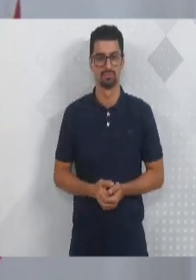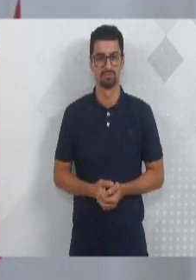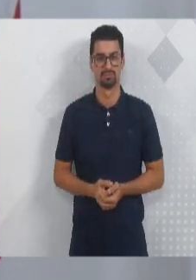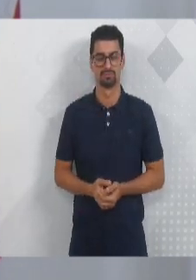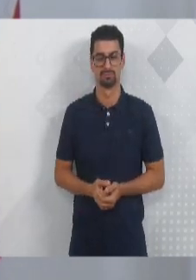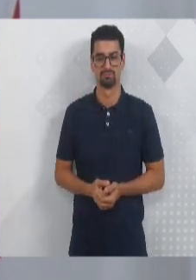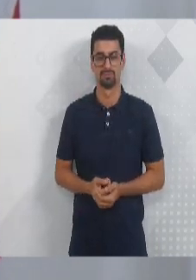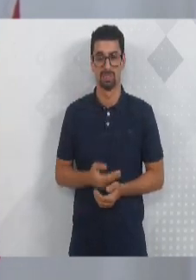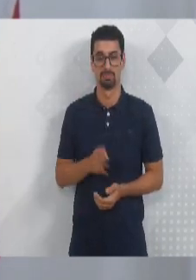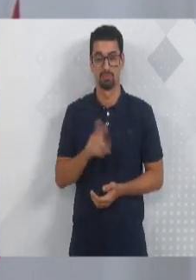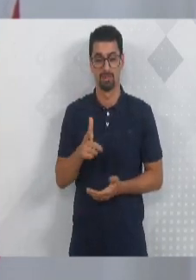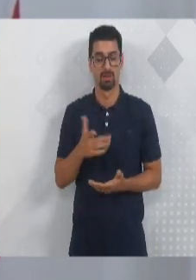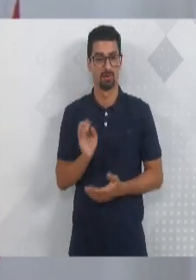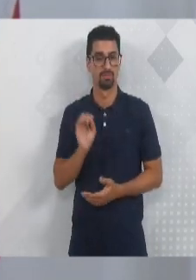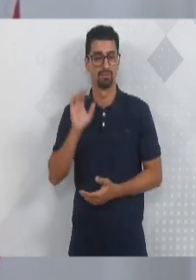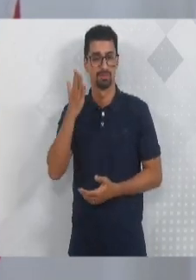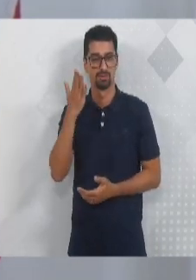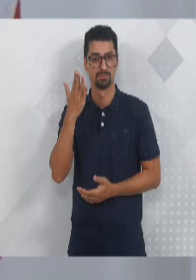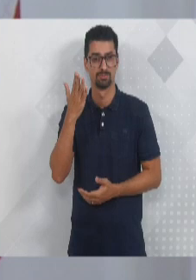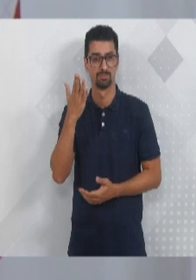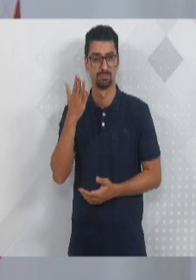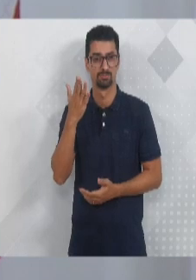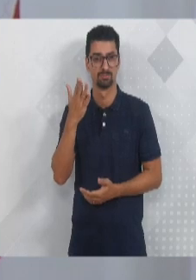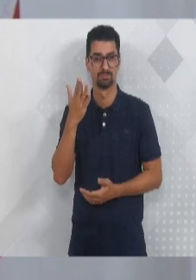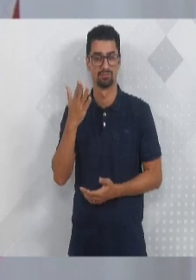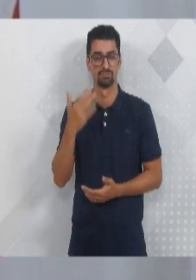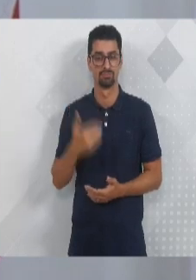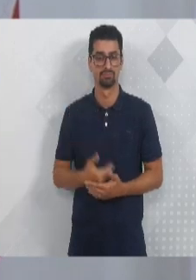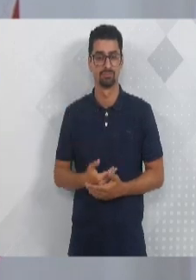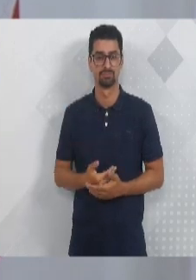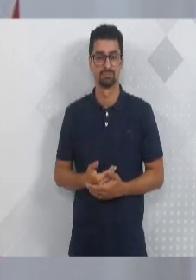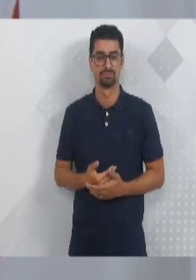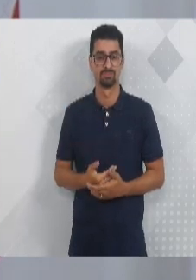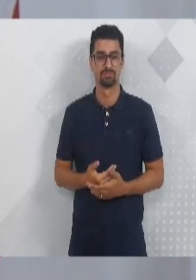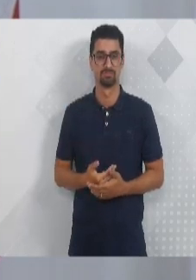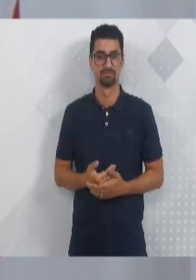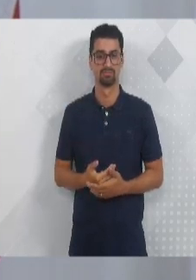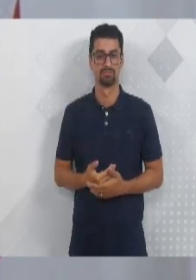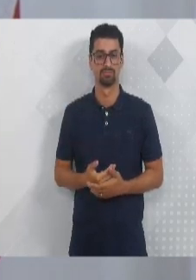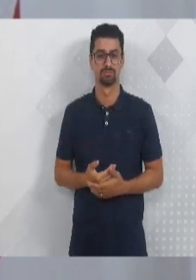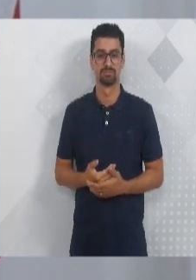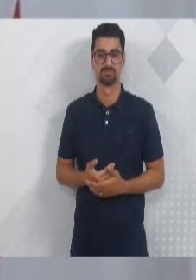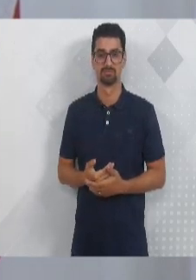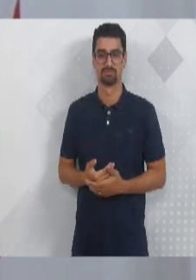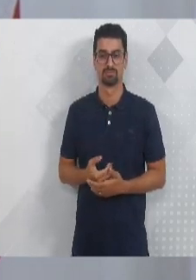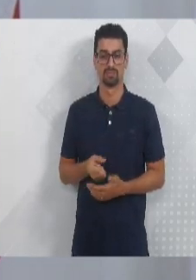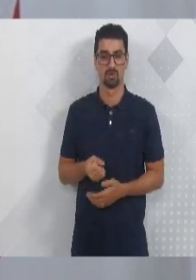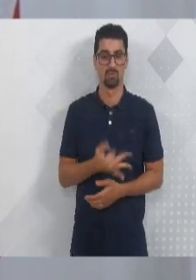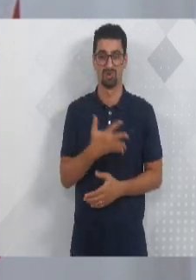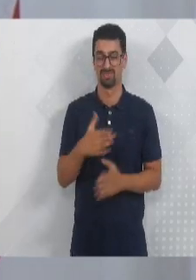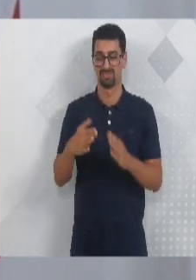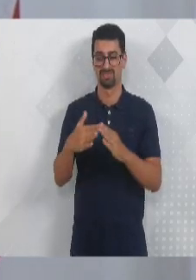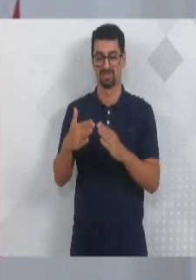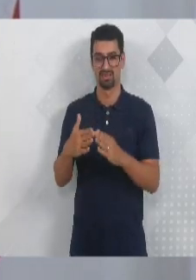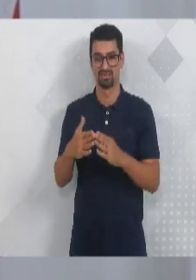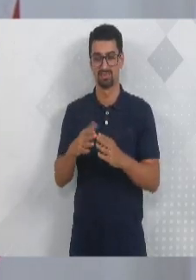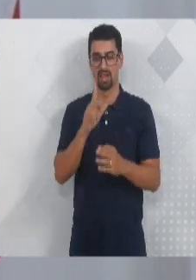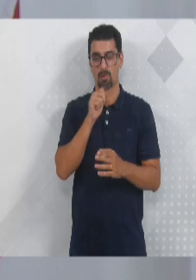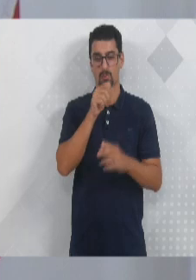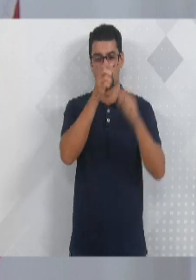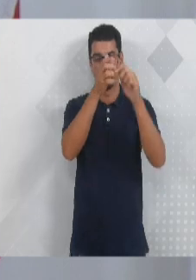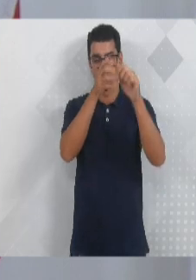Barro que entrou e saiu em quantas quantas e quantas casas na